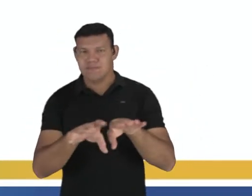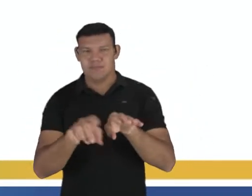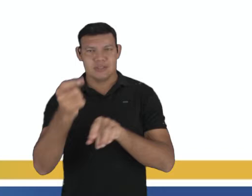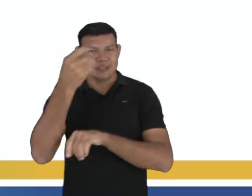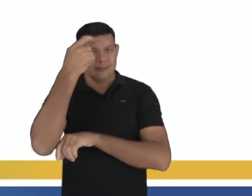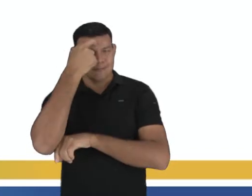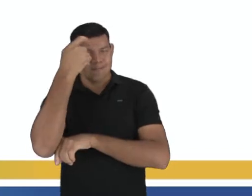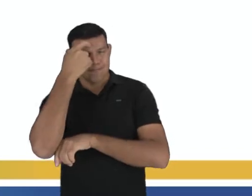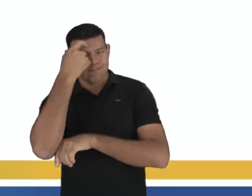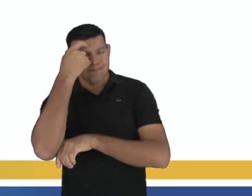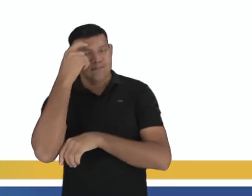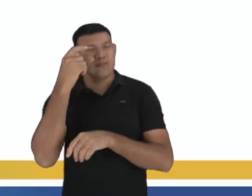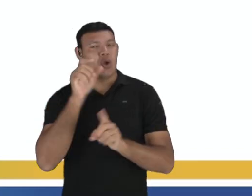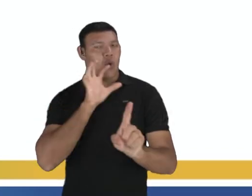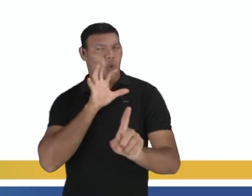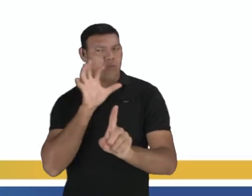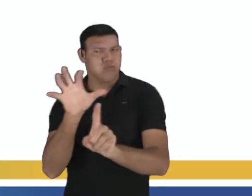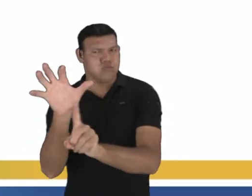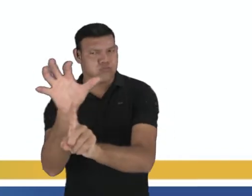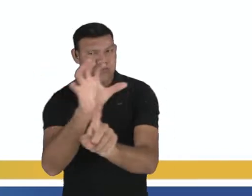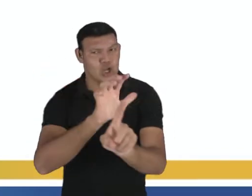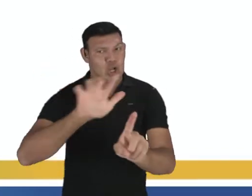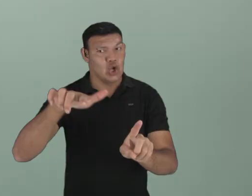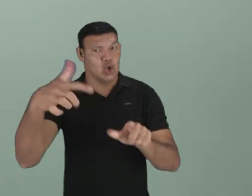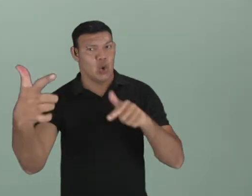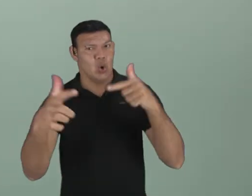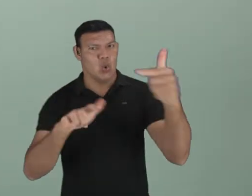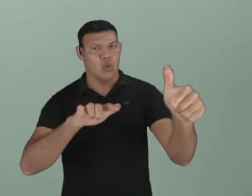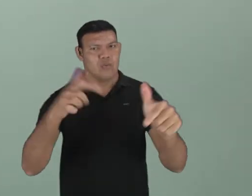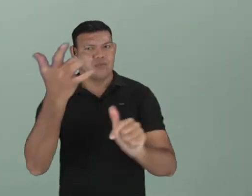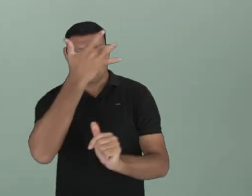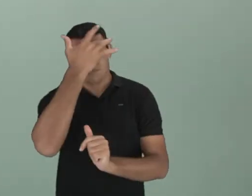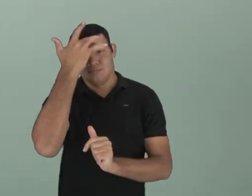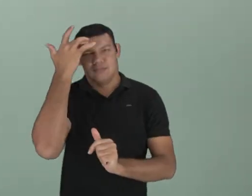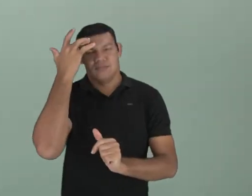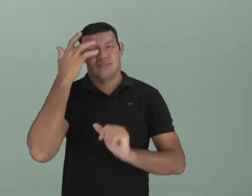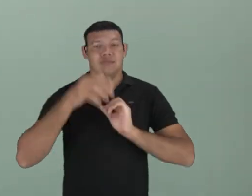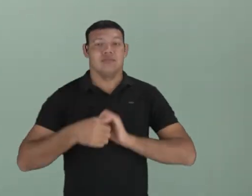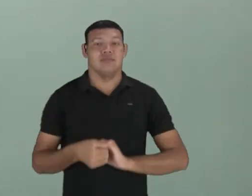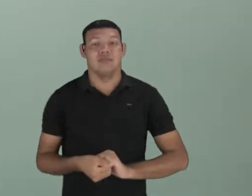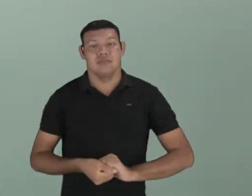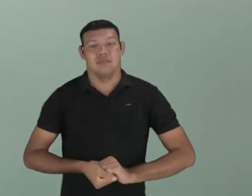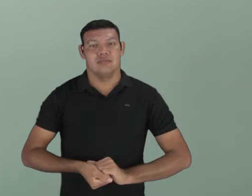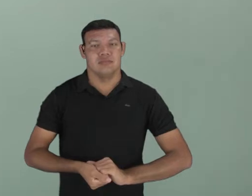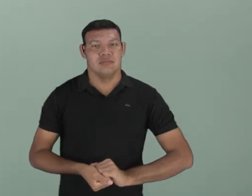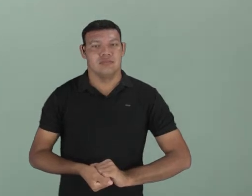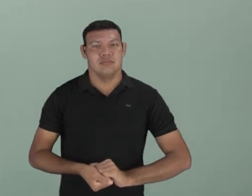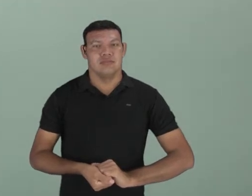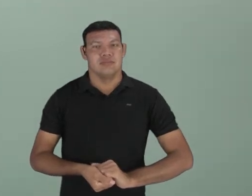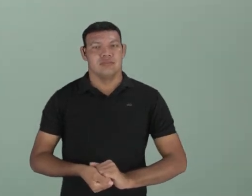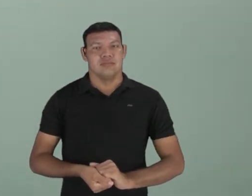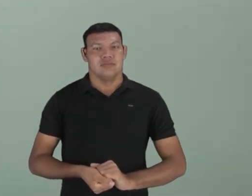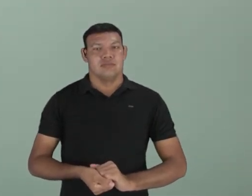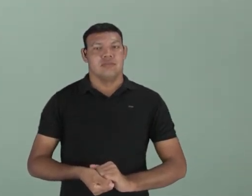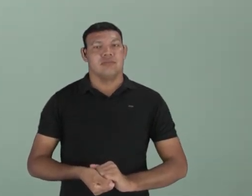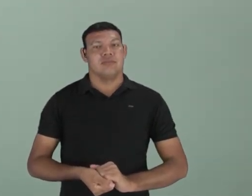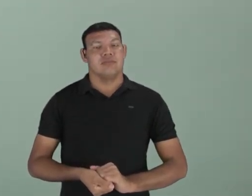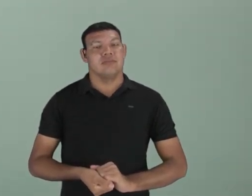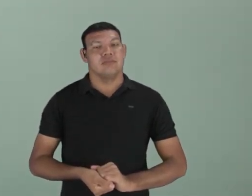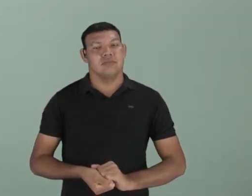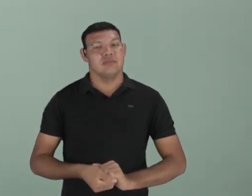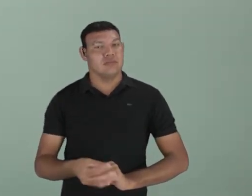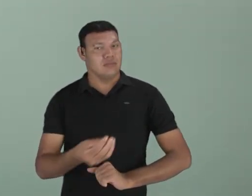faculdade de exercer influência sobre outrem, ou seja, exercer influência sobre a outra pessoa. Nós